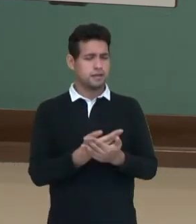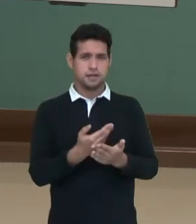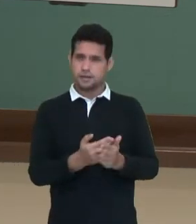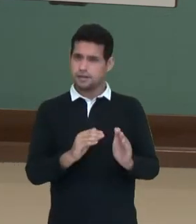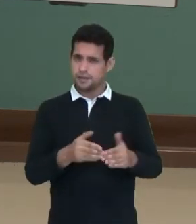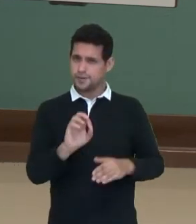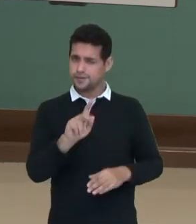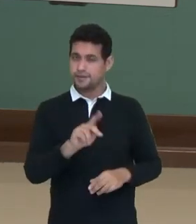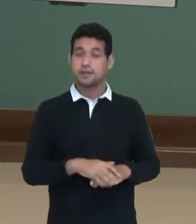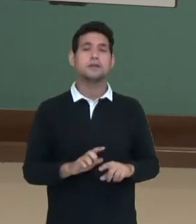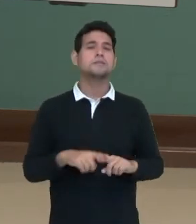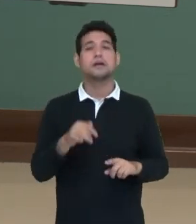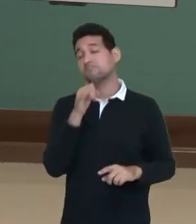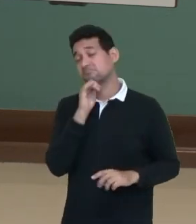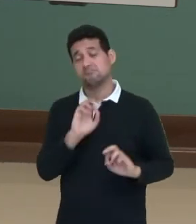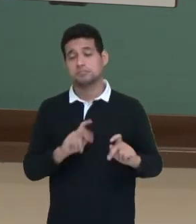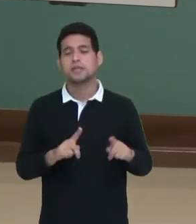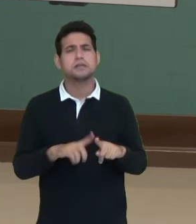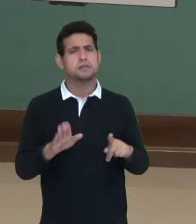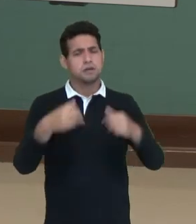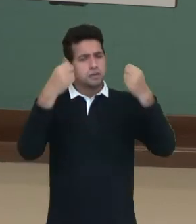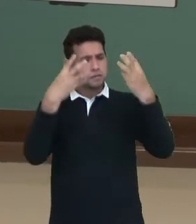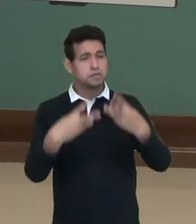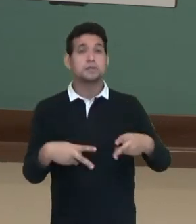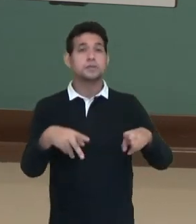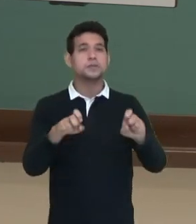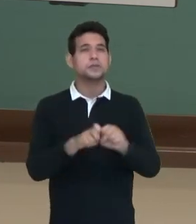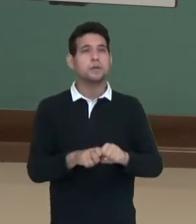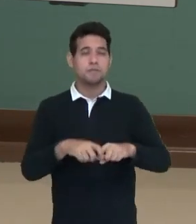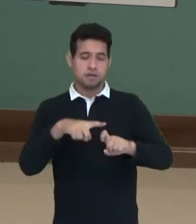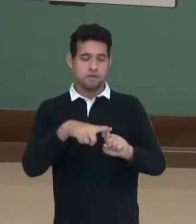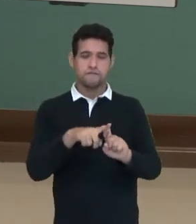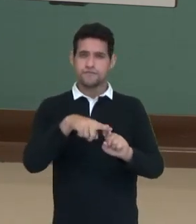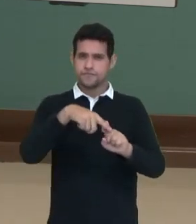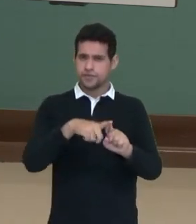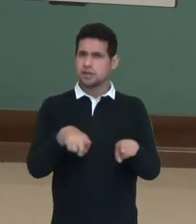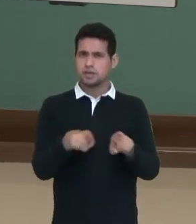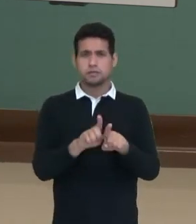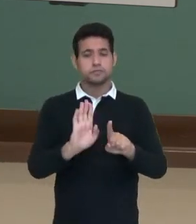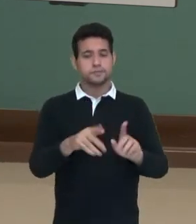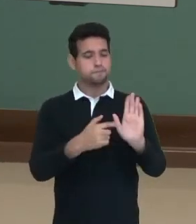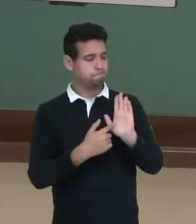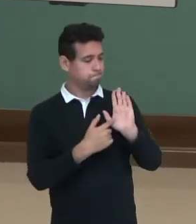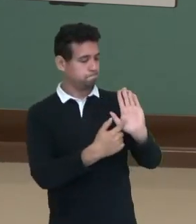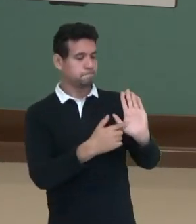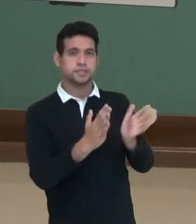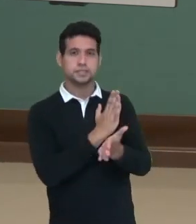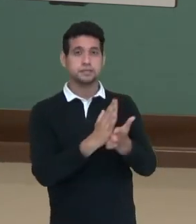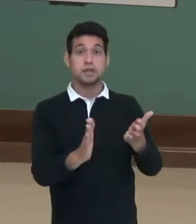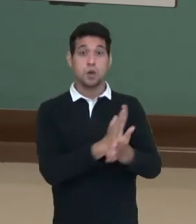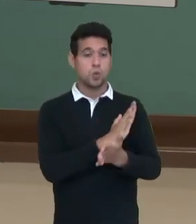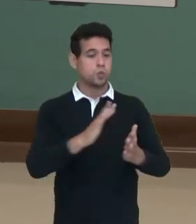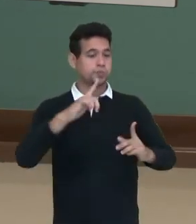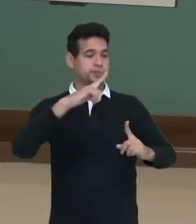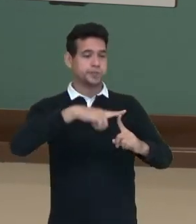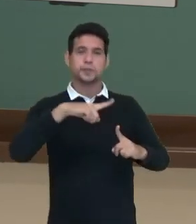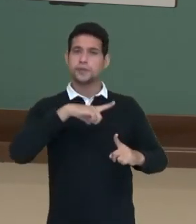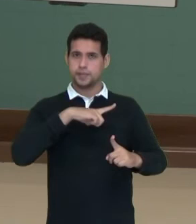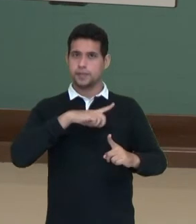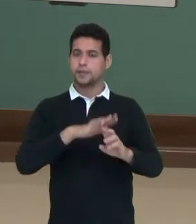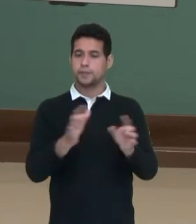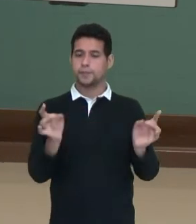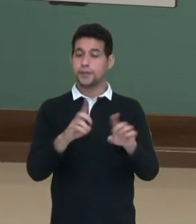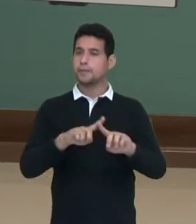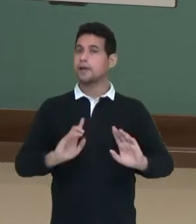ok? Muito bem, falamos então das alavancas, né? Destacamos aí alguns tipos de alavancas